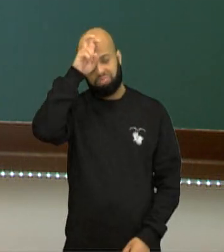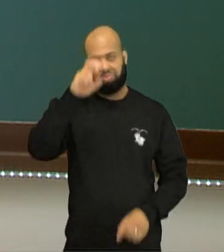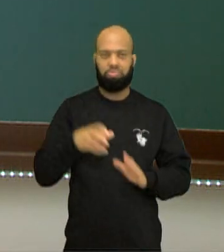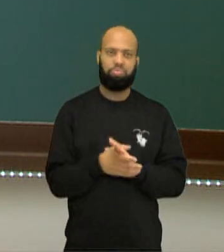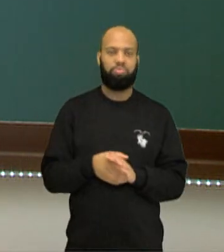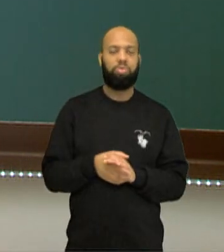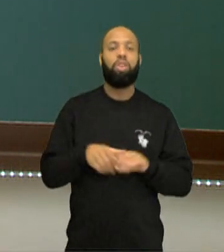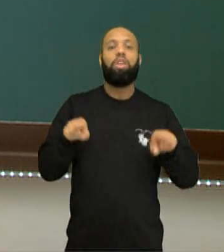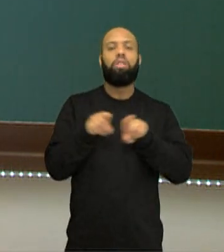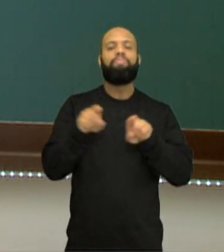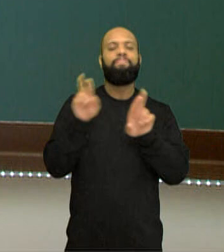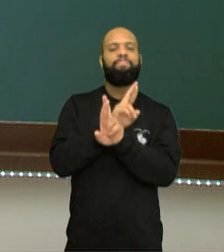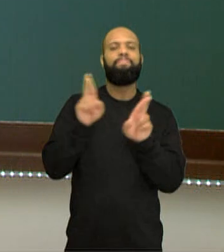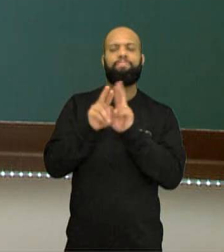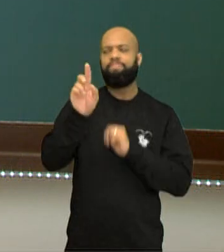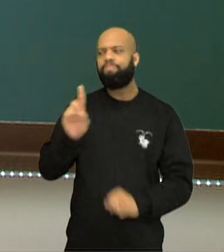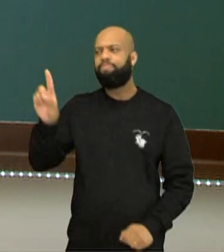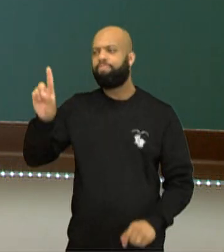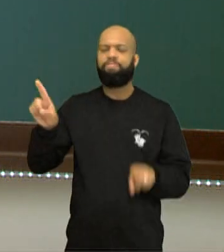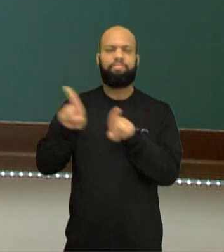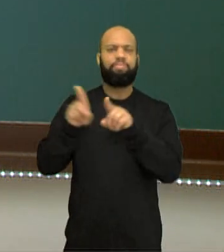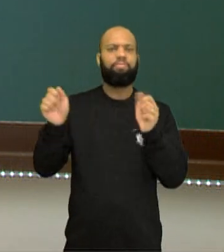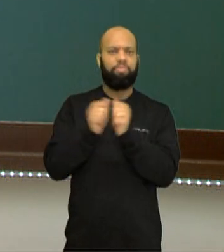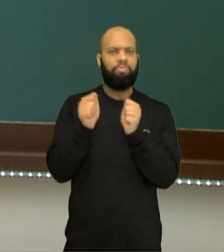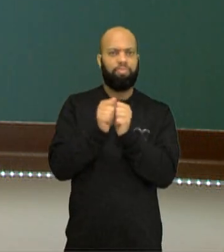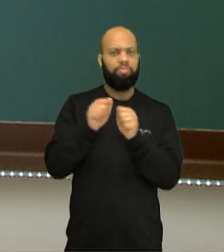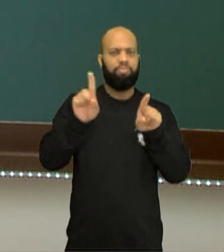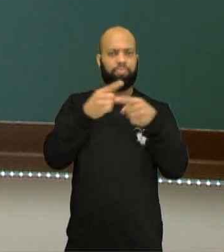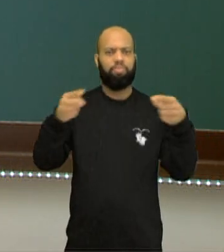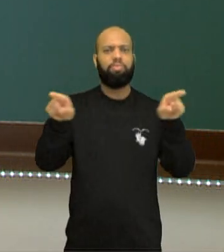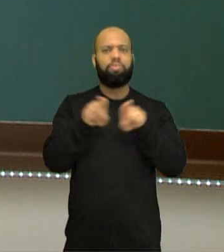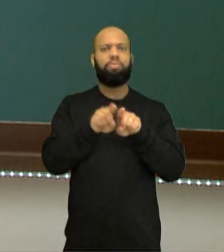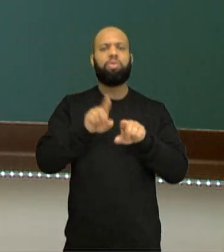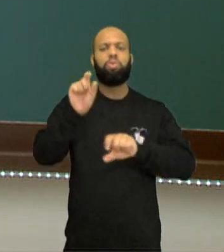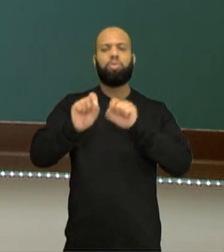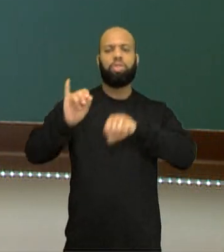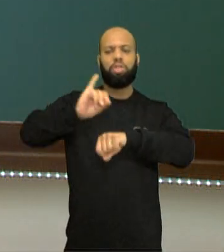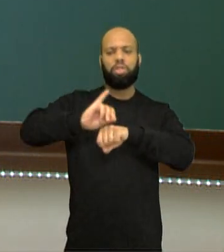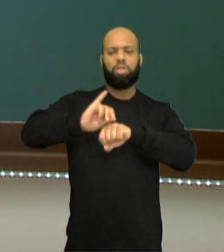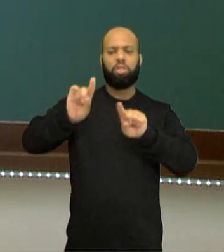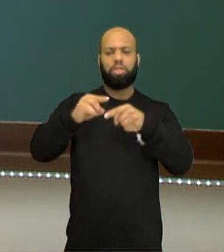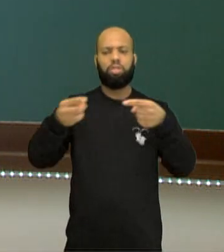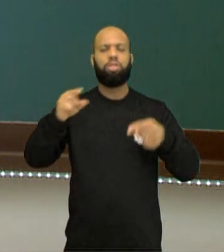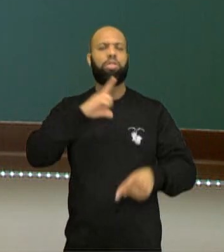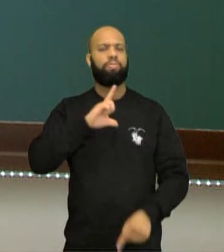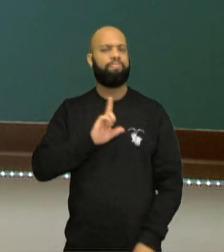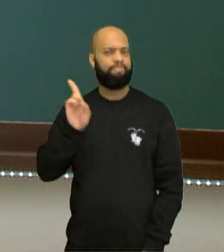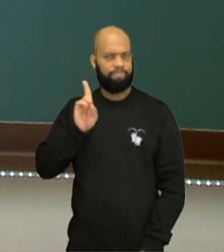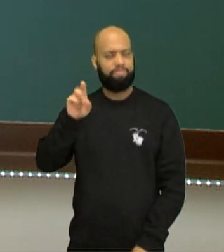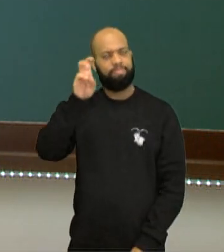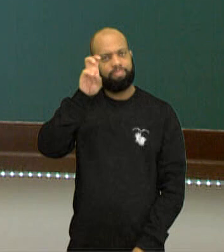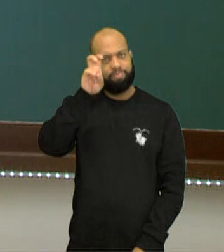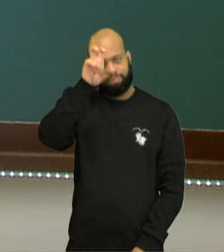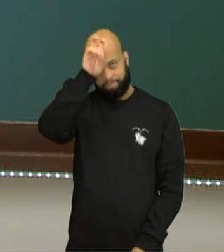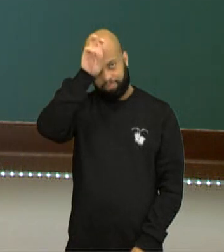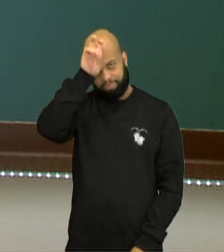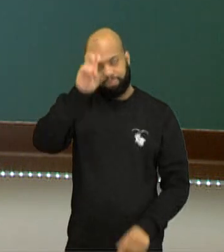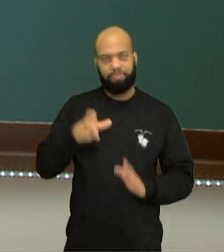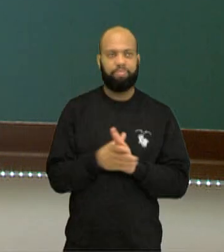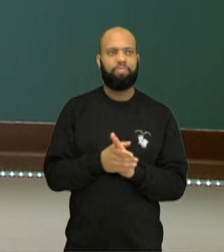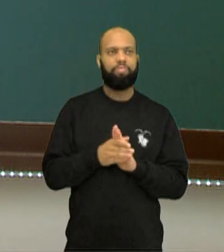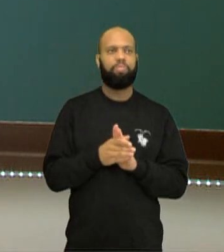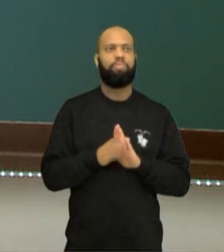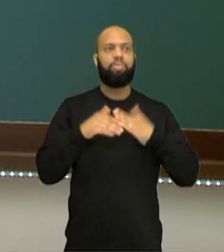com a música? E que tipo de instrumentos existiam no Antigo Egito? Vamos pensar um pouquinho? Primeira coisa, a música ela foi criada pelo